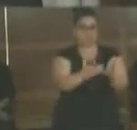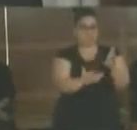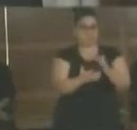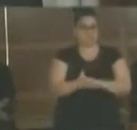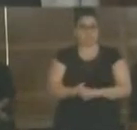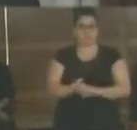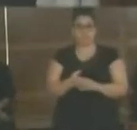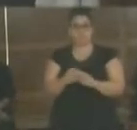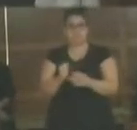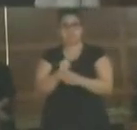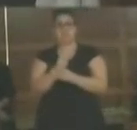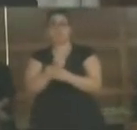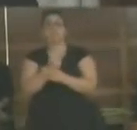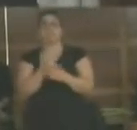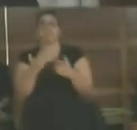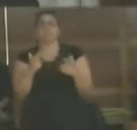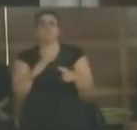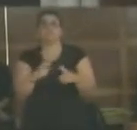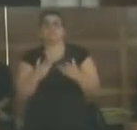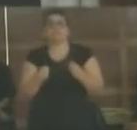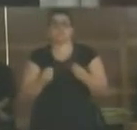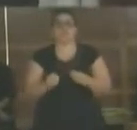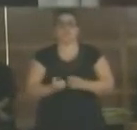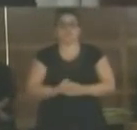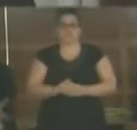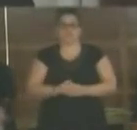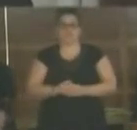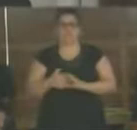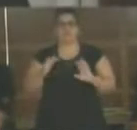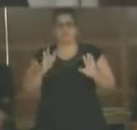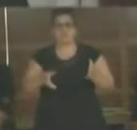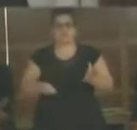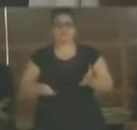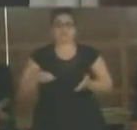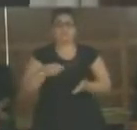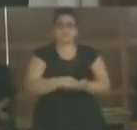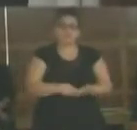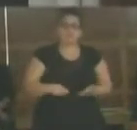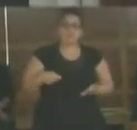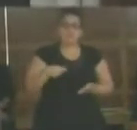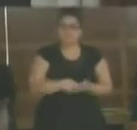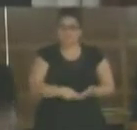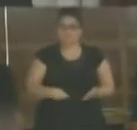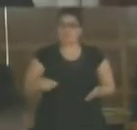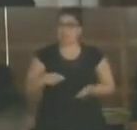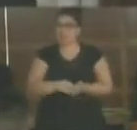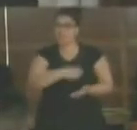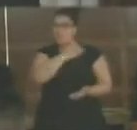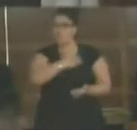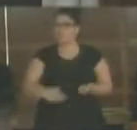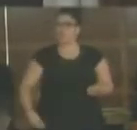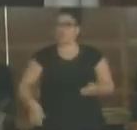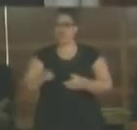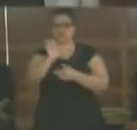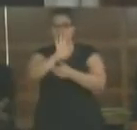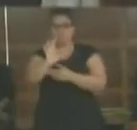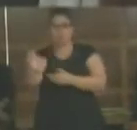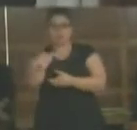segurança, gente? Agora... Isso a gente já vem batendo, isso o Estado a gente já vem batendo bastante, batendo o governo federal. Agora,